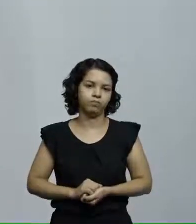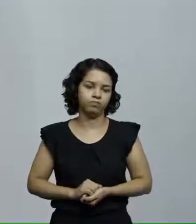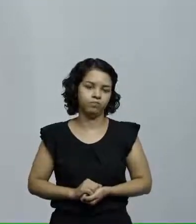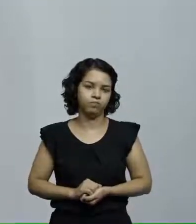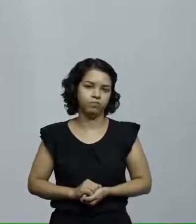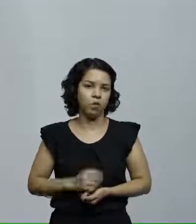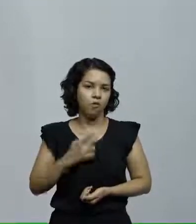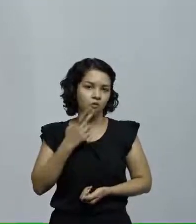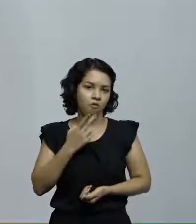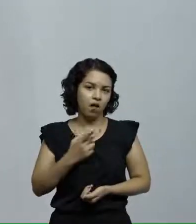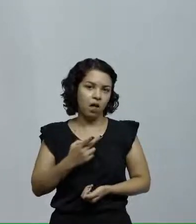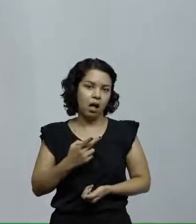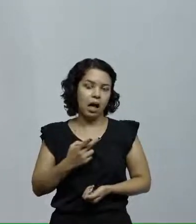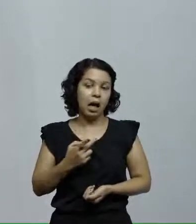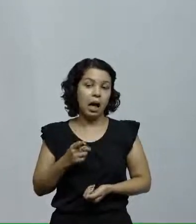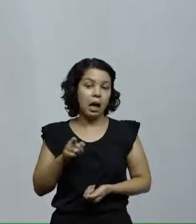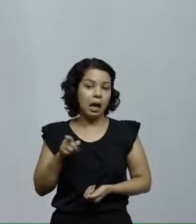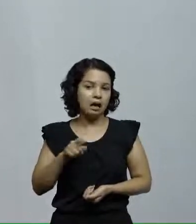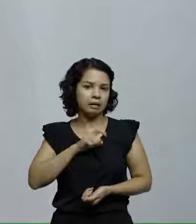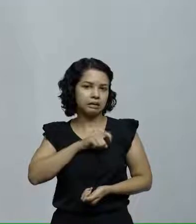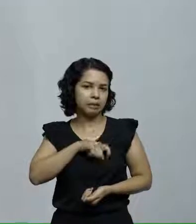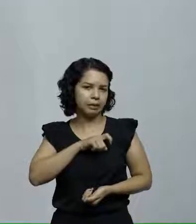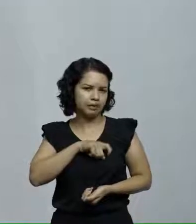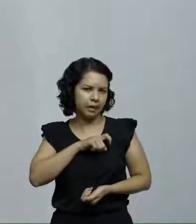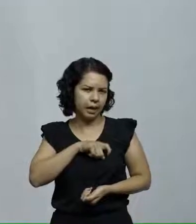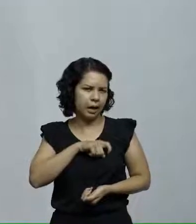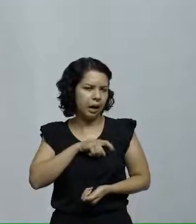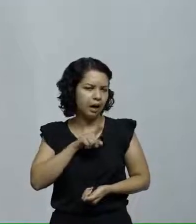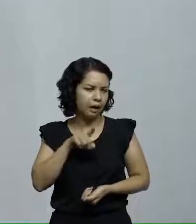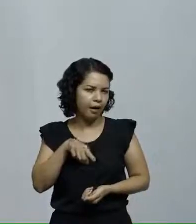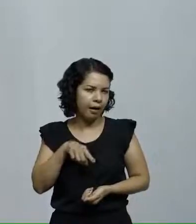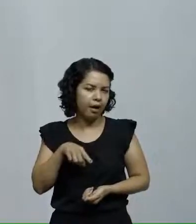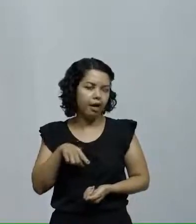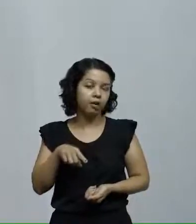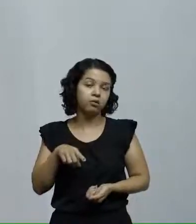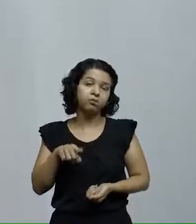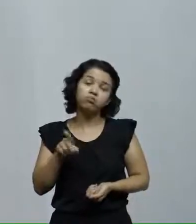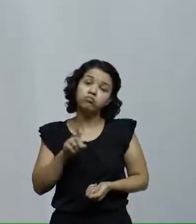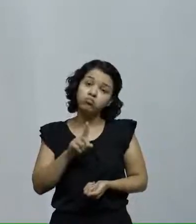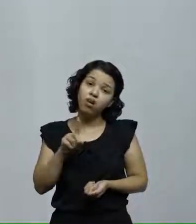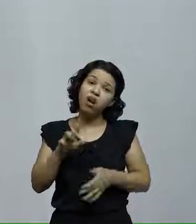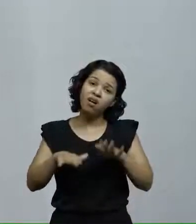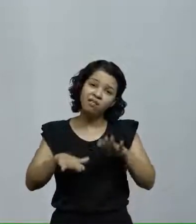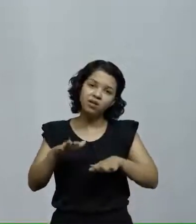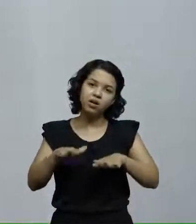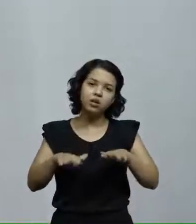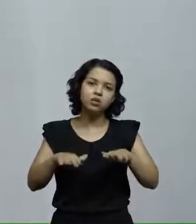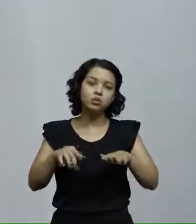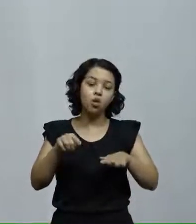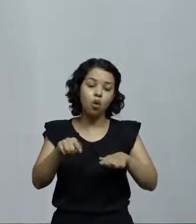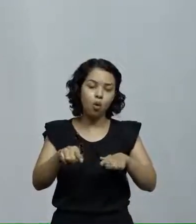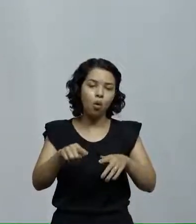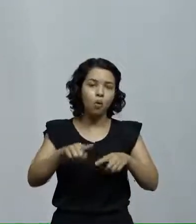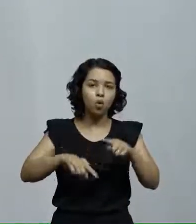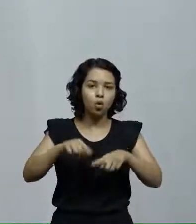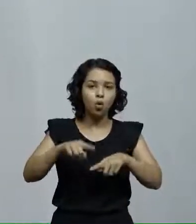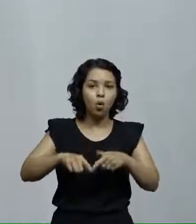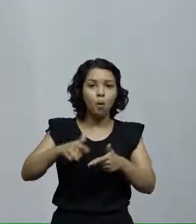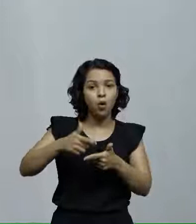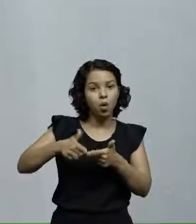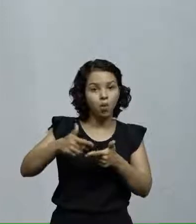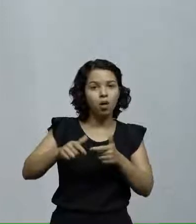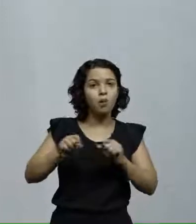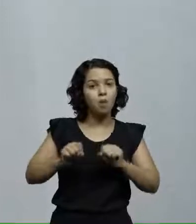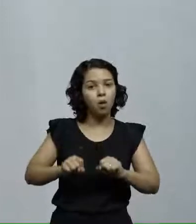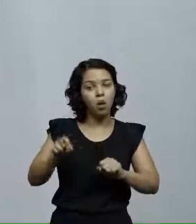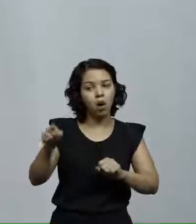por má intenção do comerciante, mas às vezes o equipamento pode apresentar algum defeito e ele não tem como saber. Então